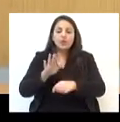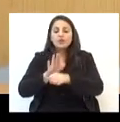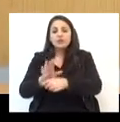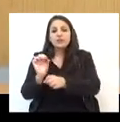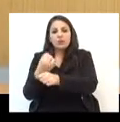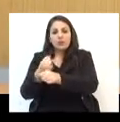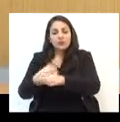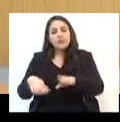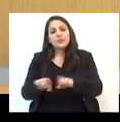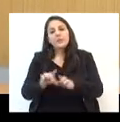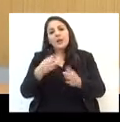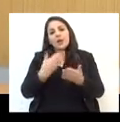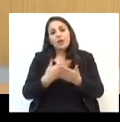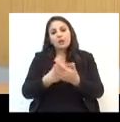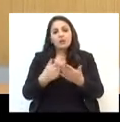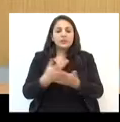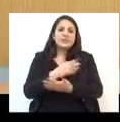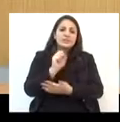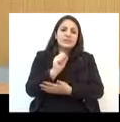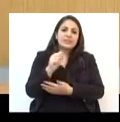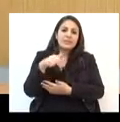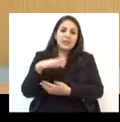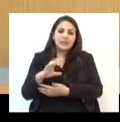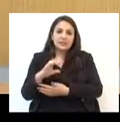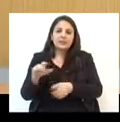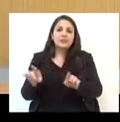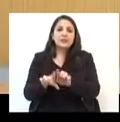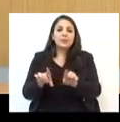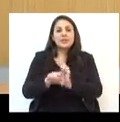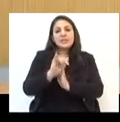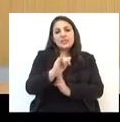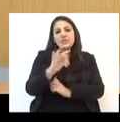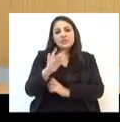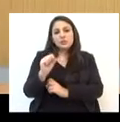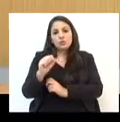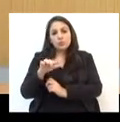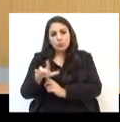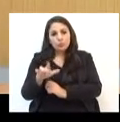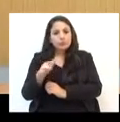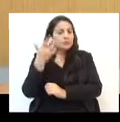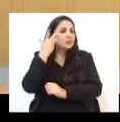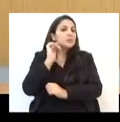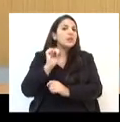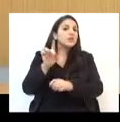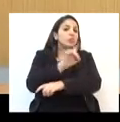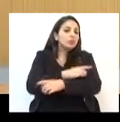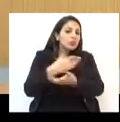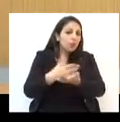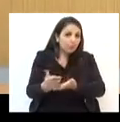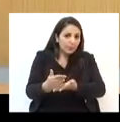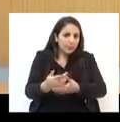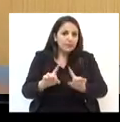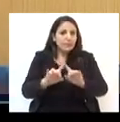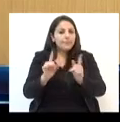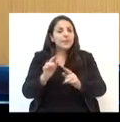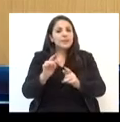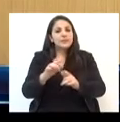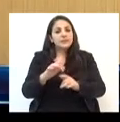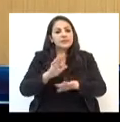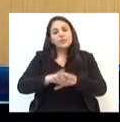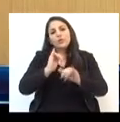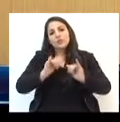aulas acontecem no SENAC e no IFSul, mas ainda não tem data de início. Outras informações pelos